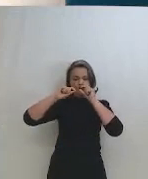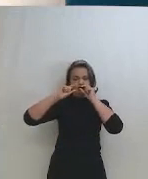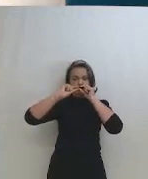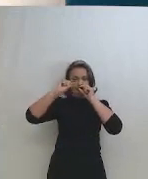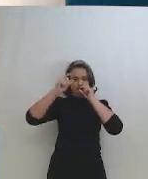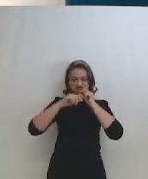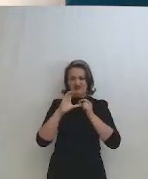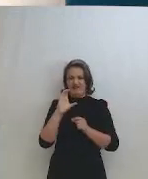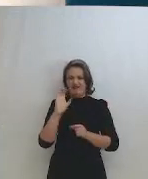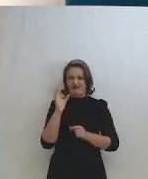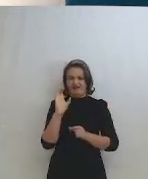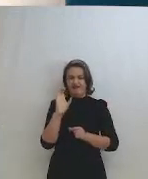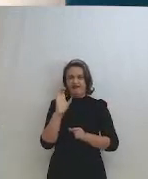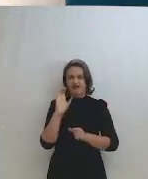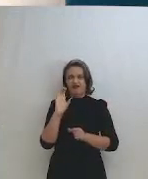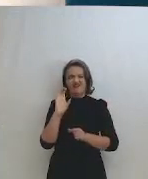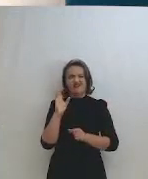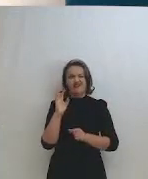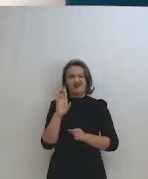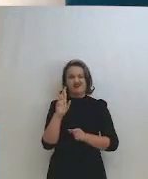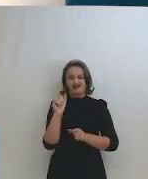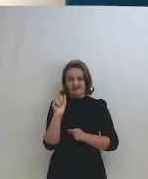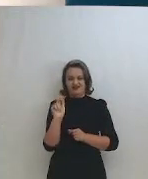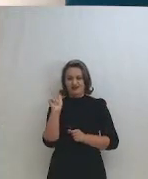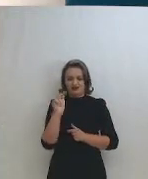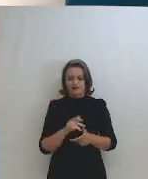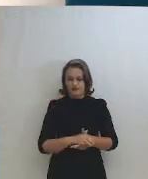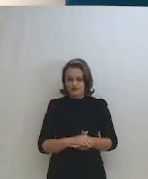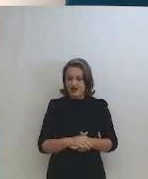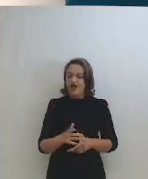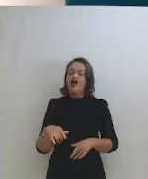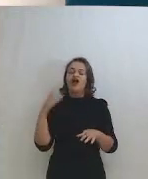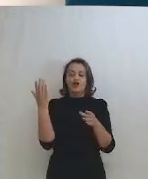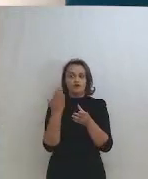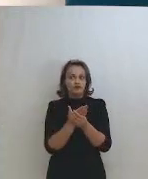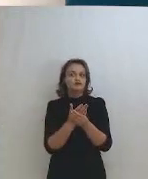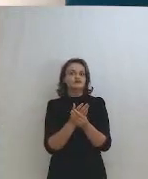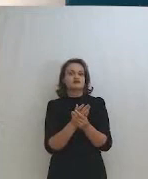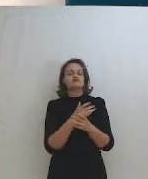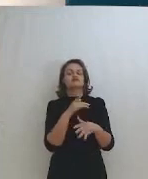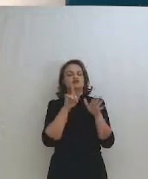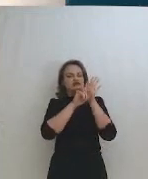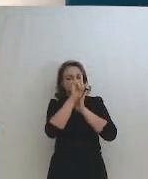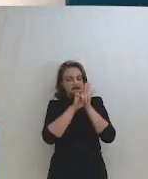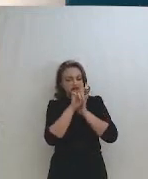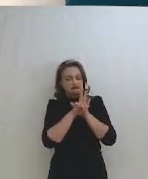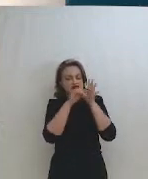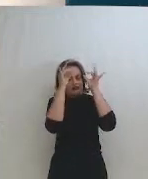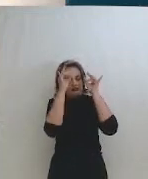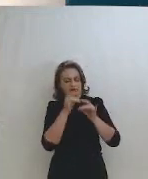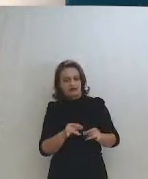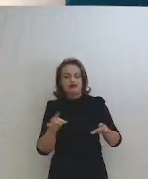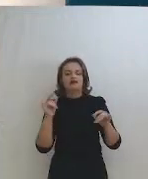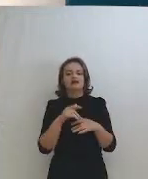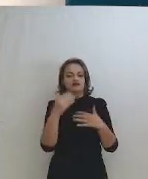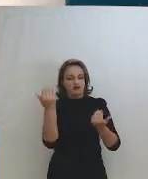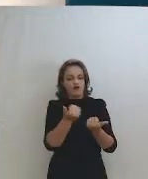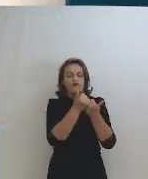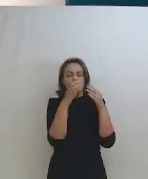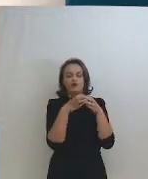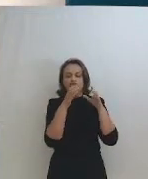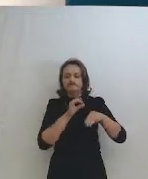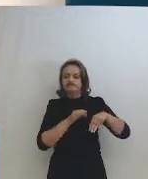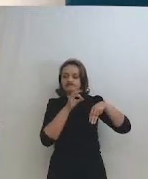que derivaram dessa investigação bastante minudente, bastante detalhada, e que deu suporte à magistrada para